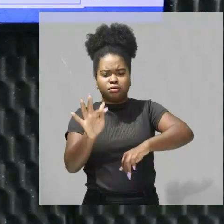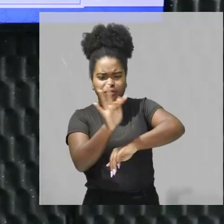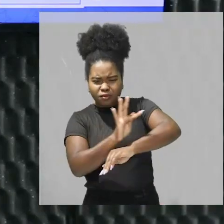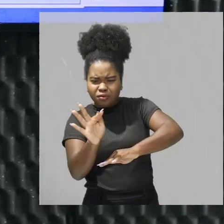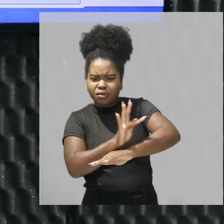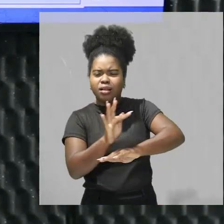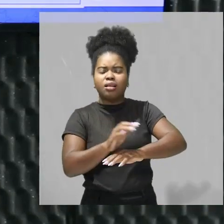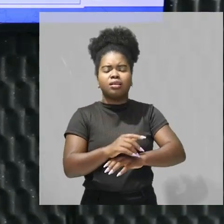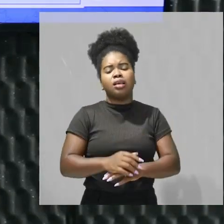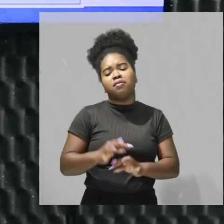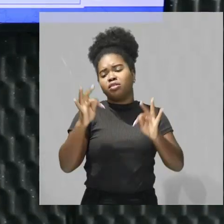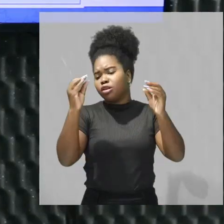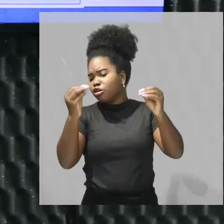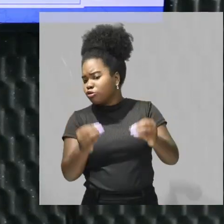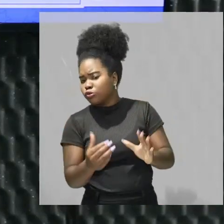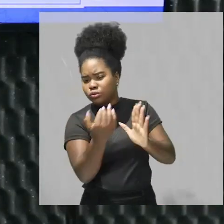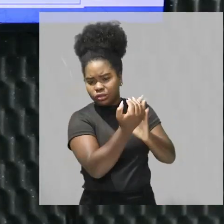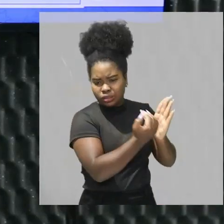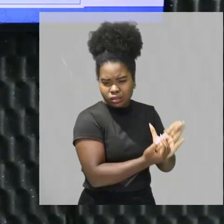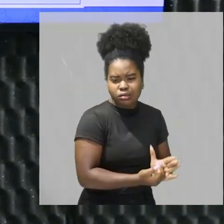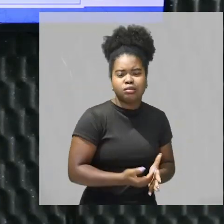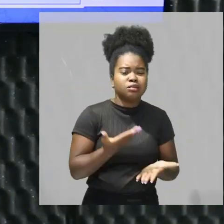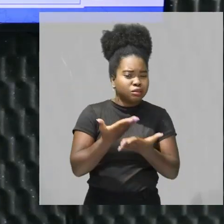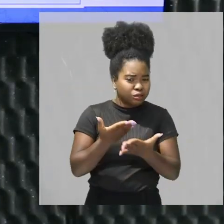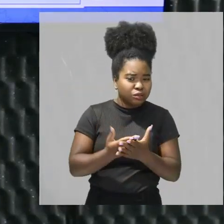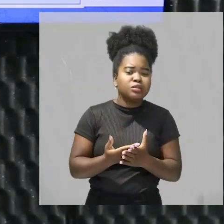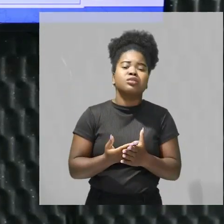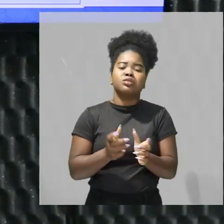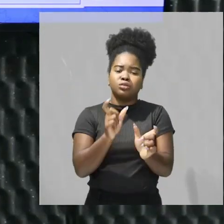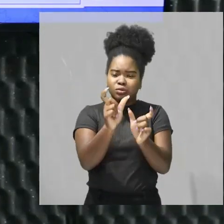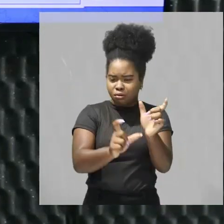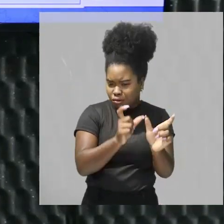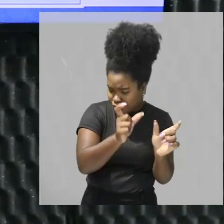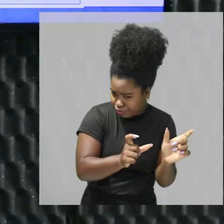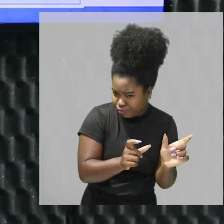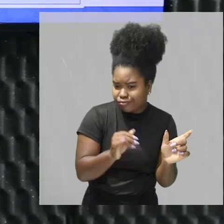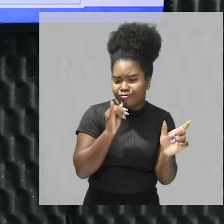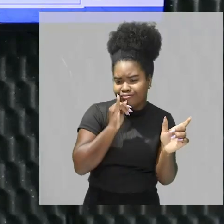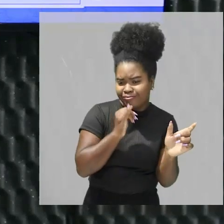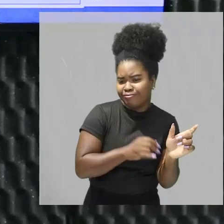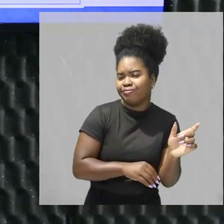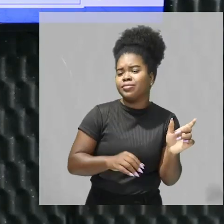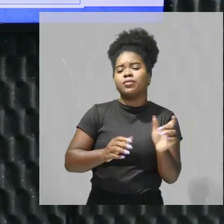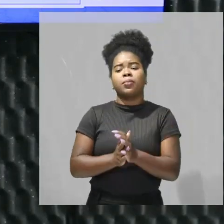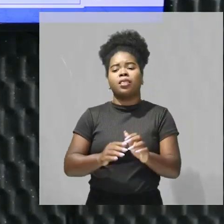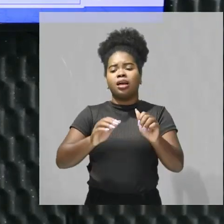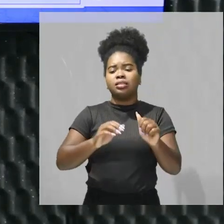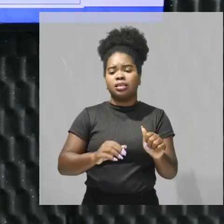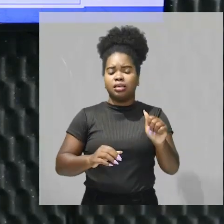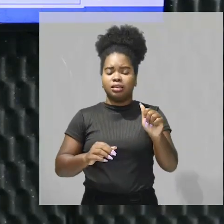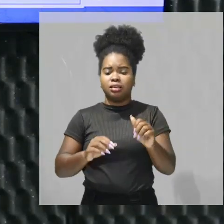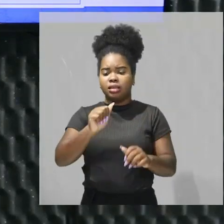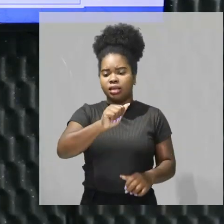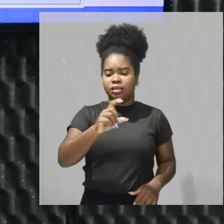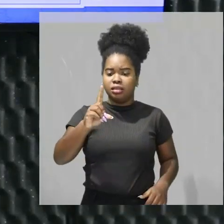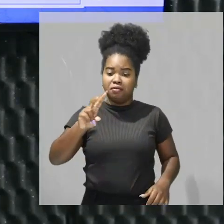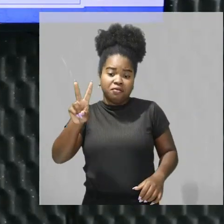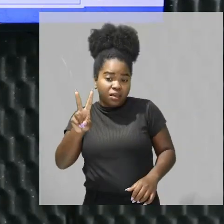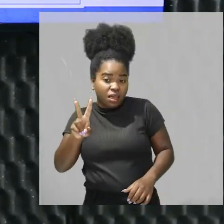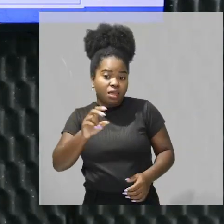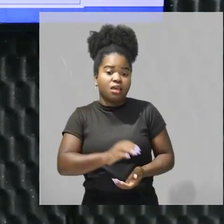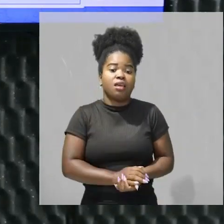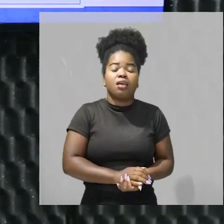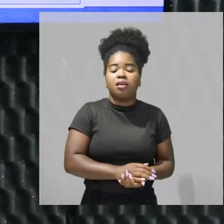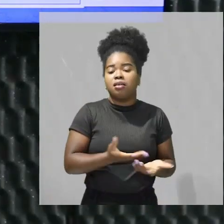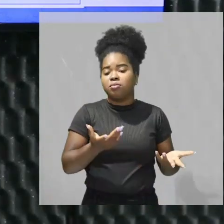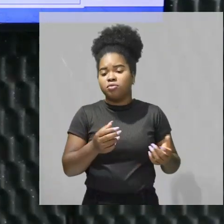aquela parte que a gente já estudou lá na morfologia, as conjunções, os advérbios, as locuções. Então, muita atenção